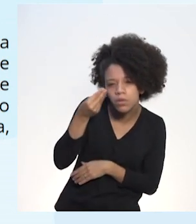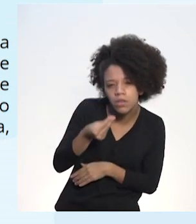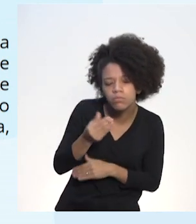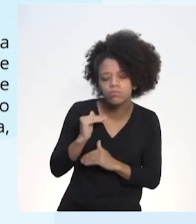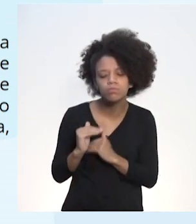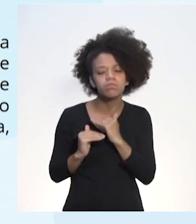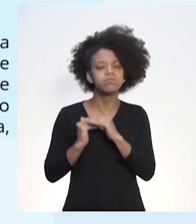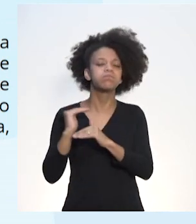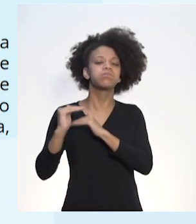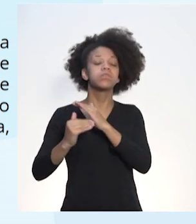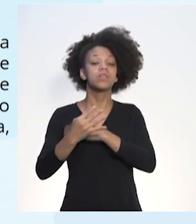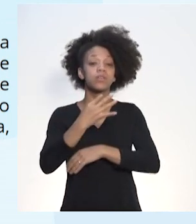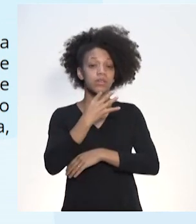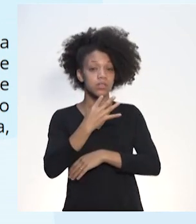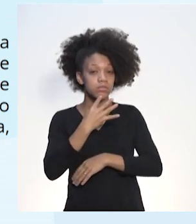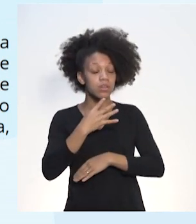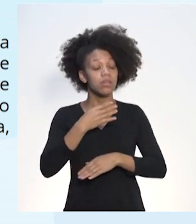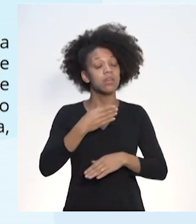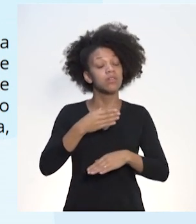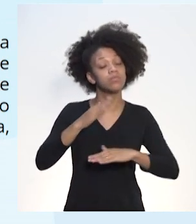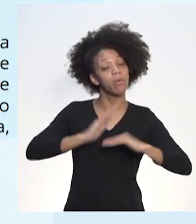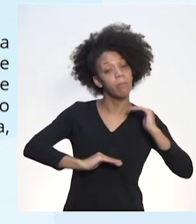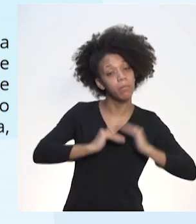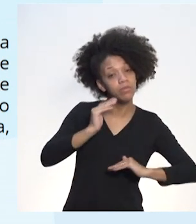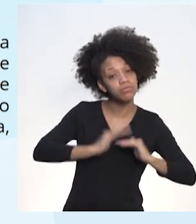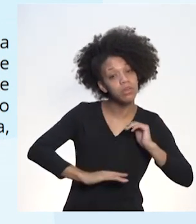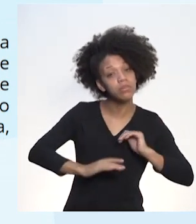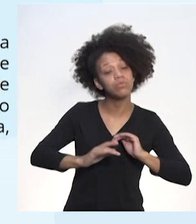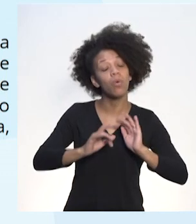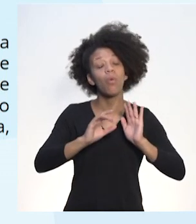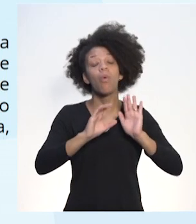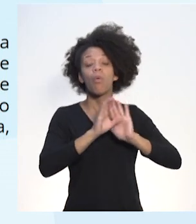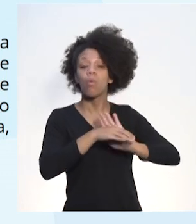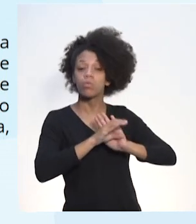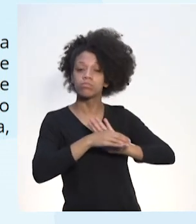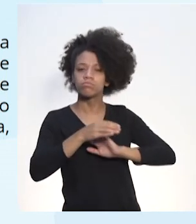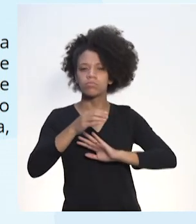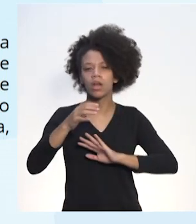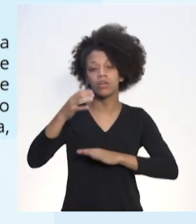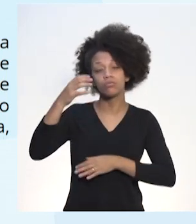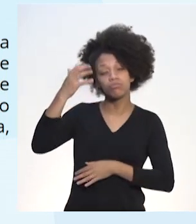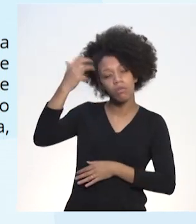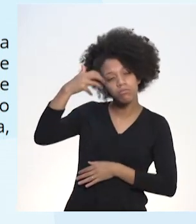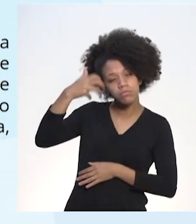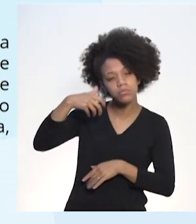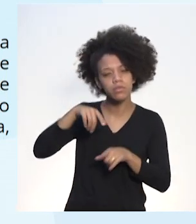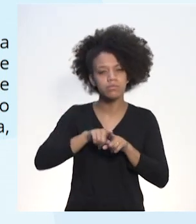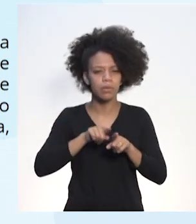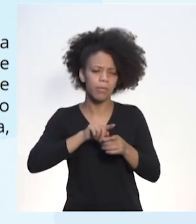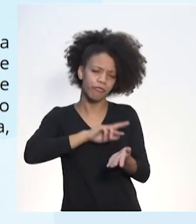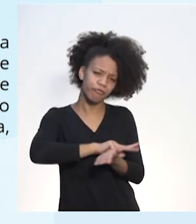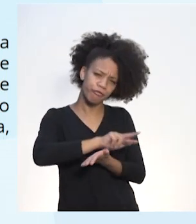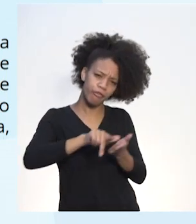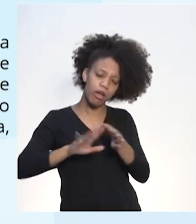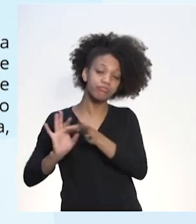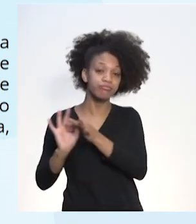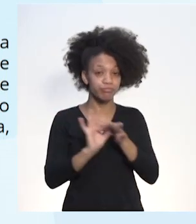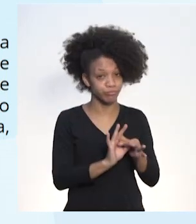sucessivos, reconhecendo e aplicando o conceito de razão em diversos